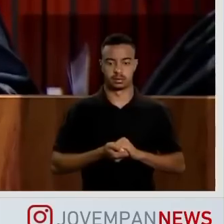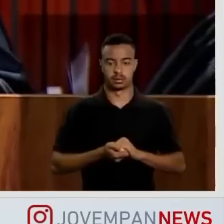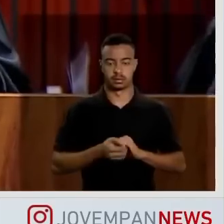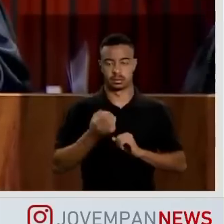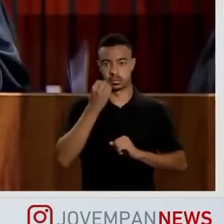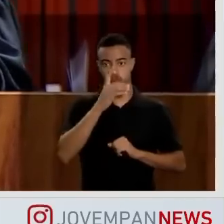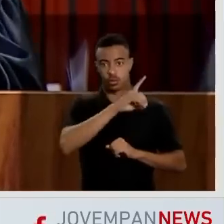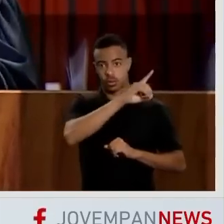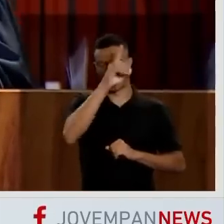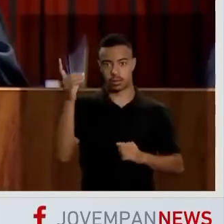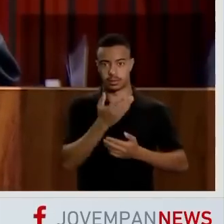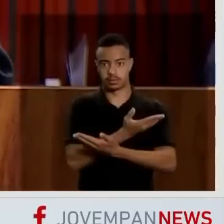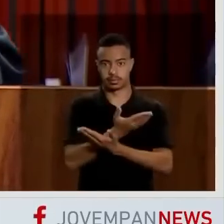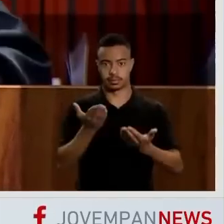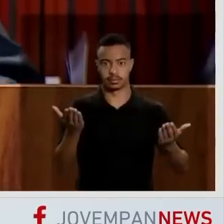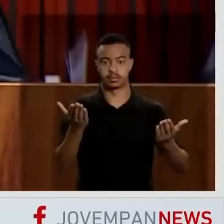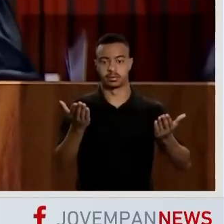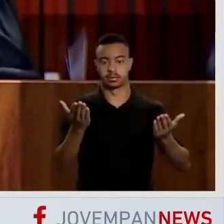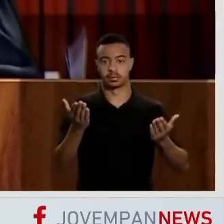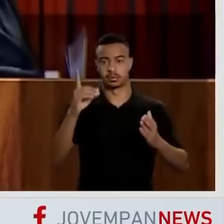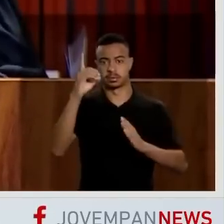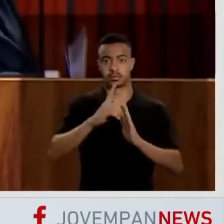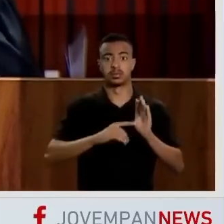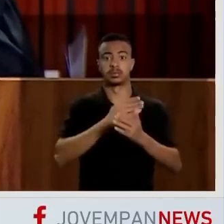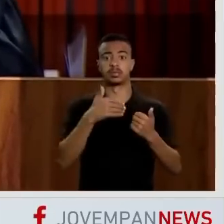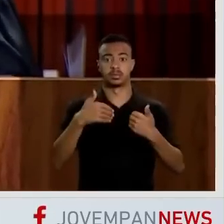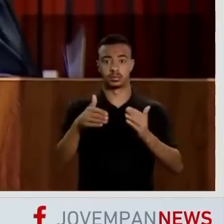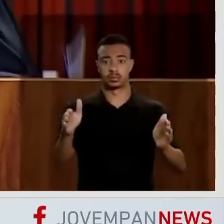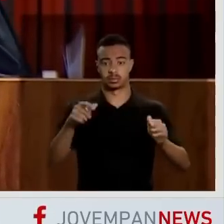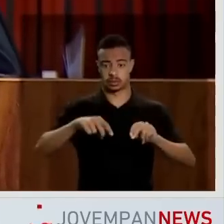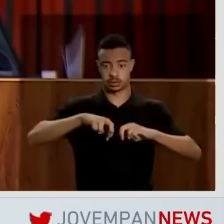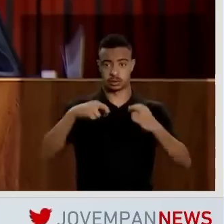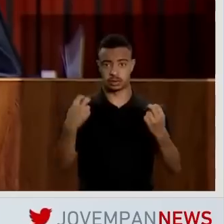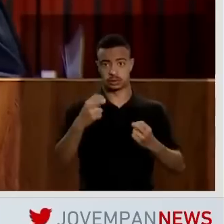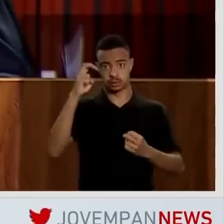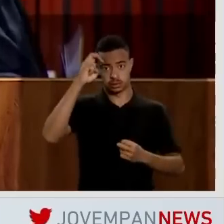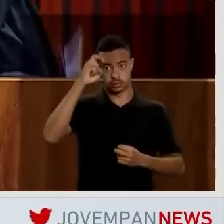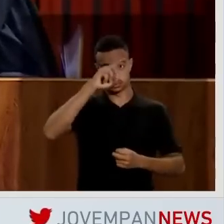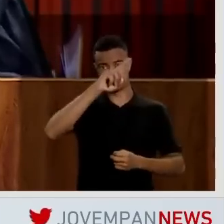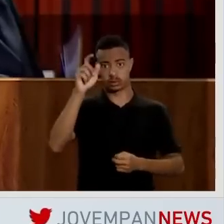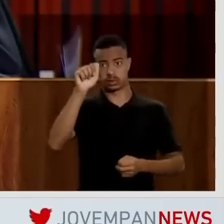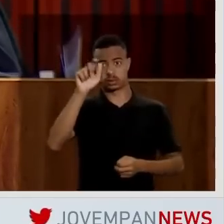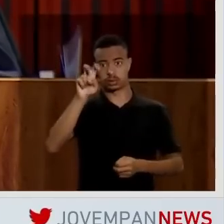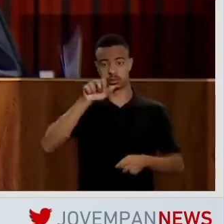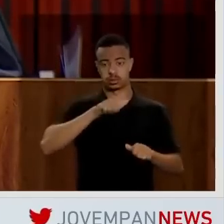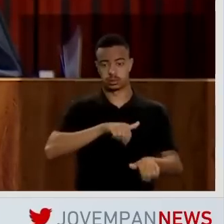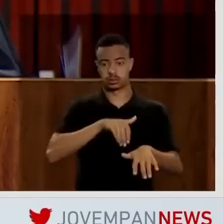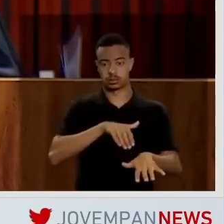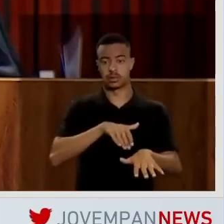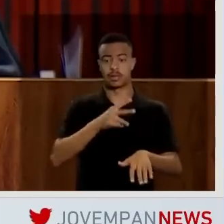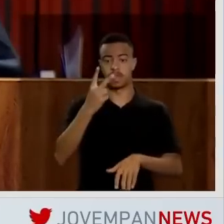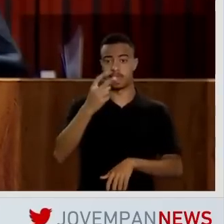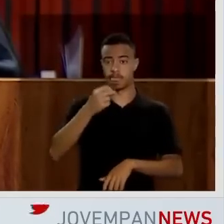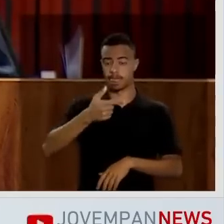crime inafiançável, que está cometendo um crime contra a honra que é afiançável? Não seria o correto remeter ao Ministério Público para que ele